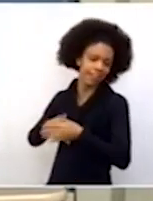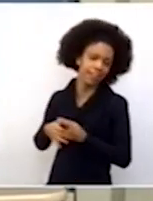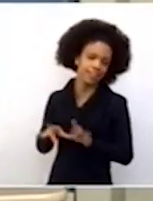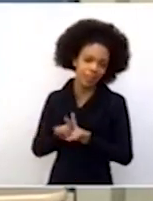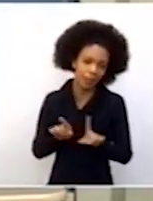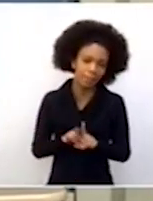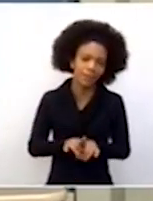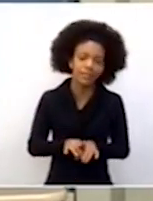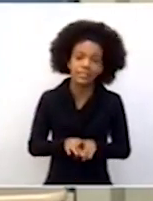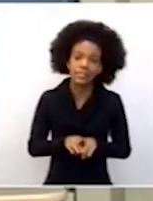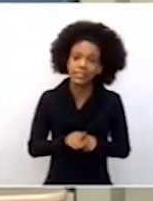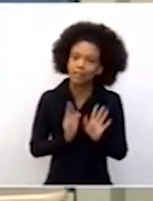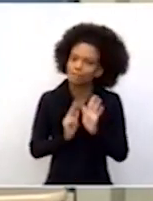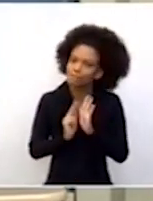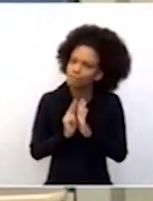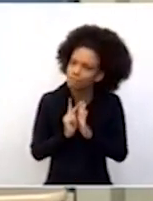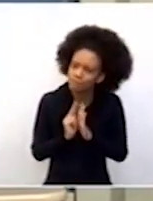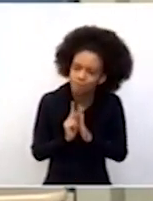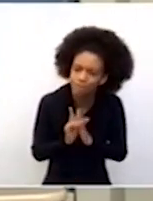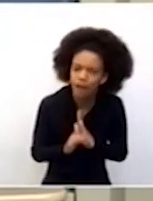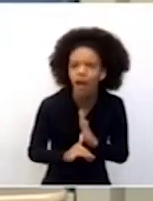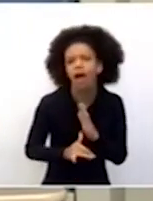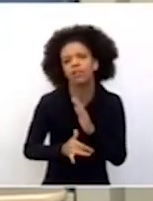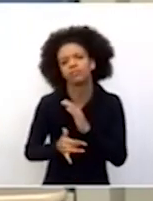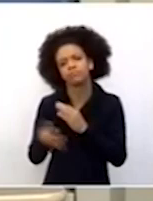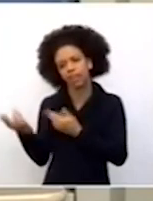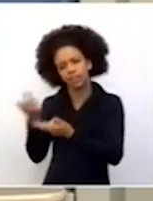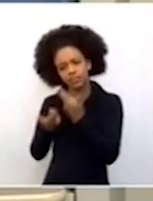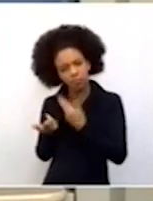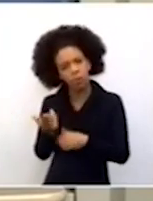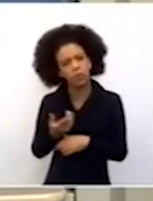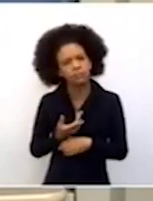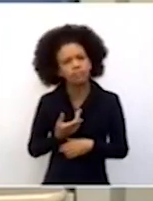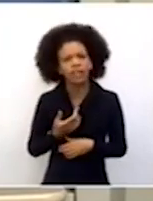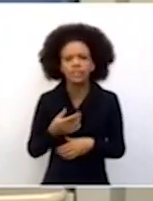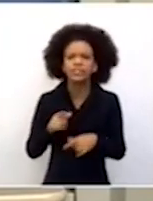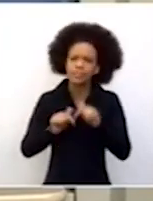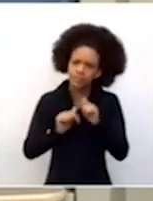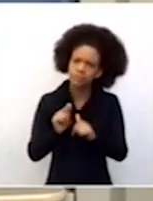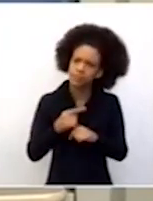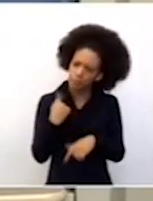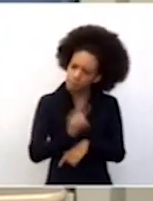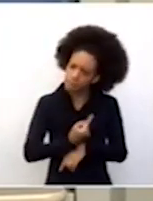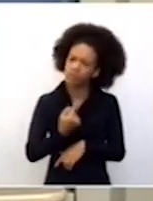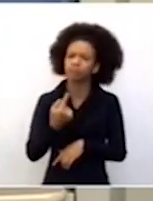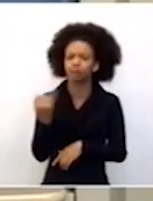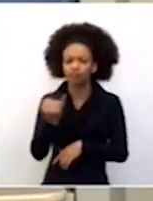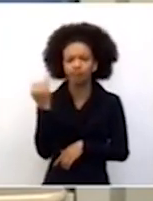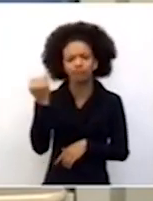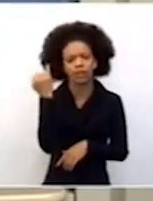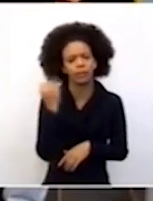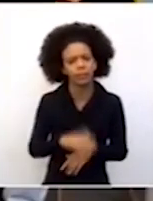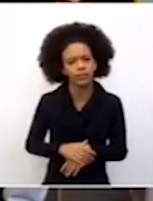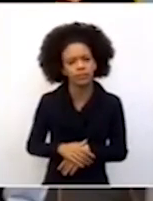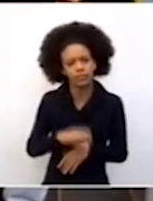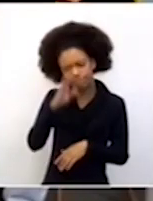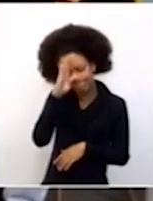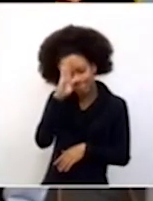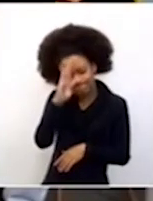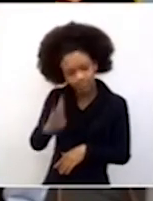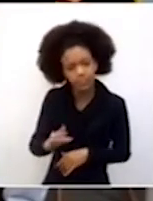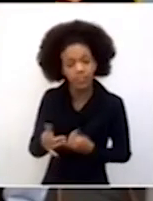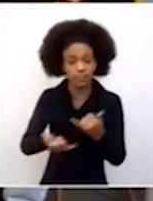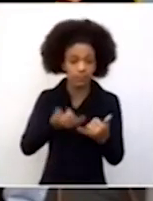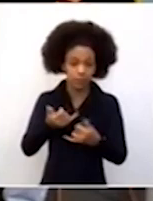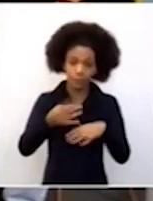que muitos elementos foram importantes para nós, né? Destacarmos aí, né? Nessa questão das brincadeiras, né?